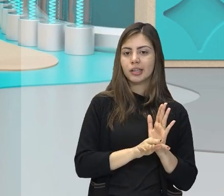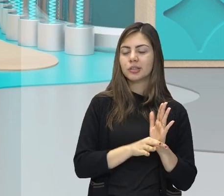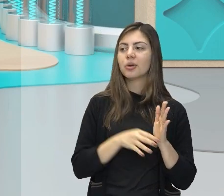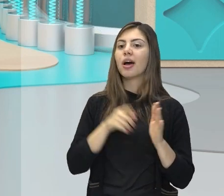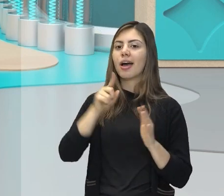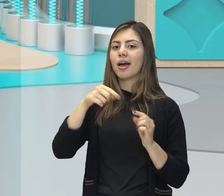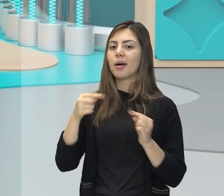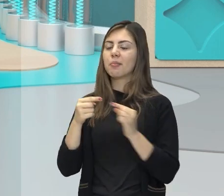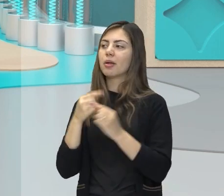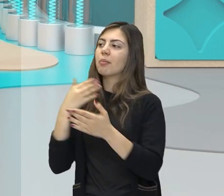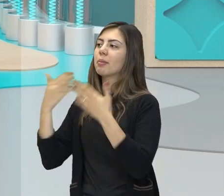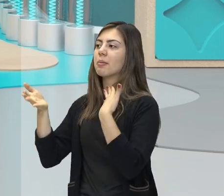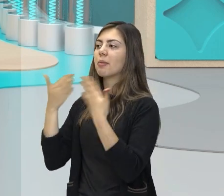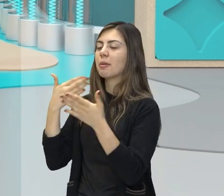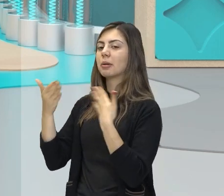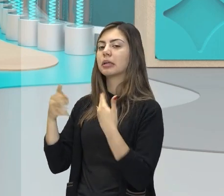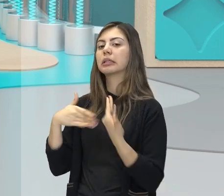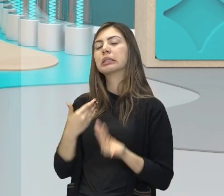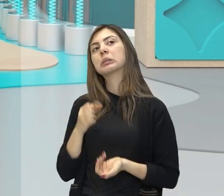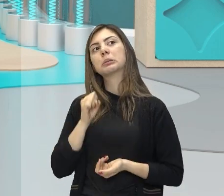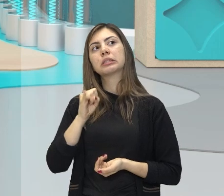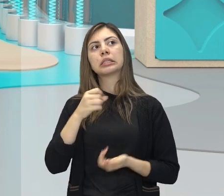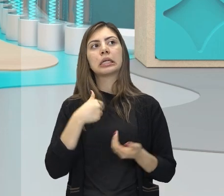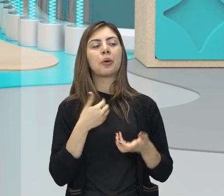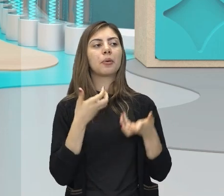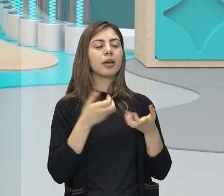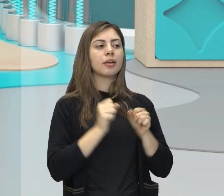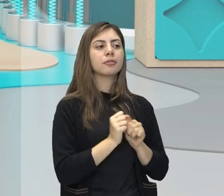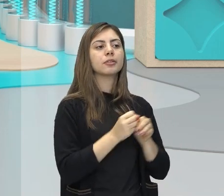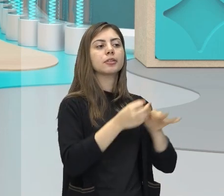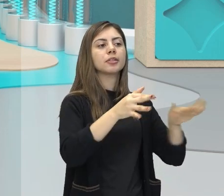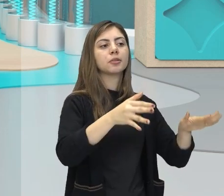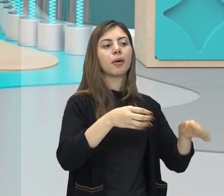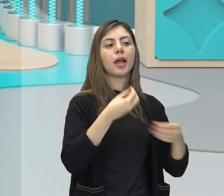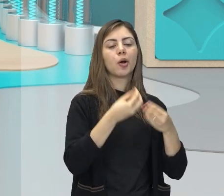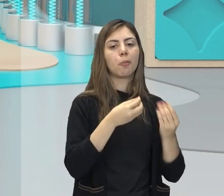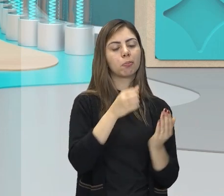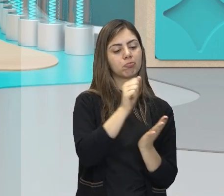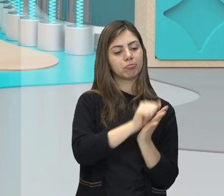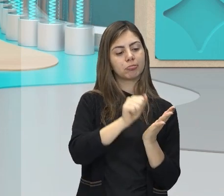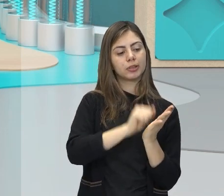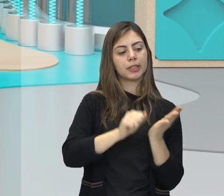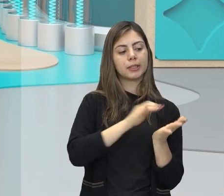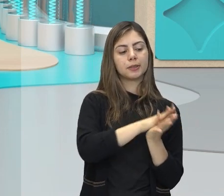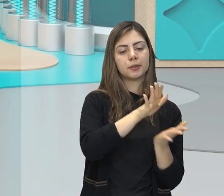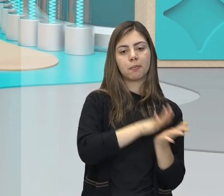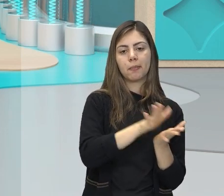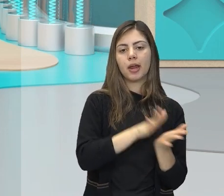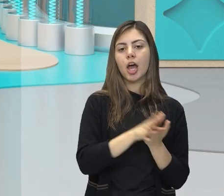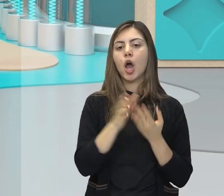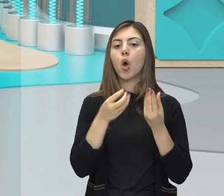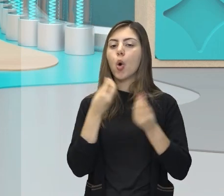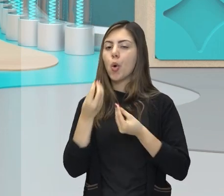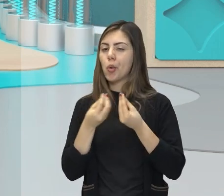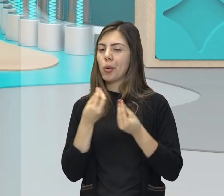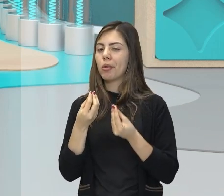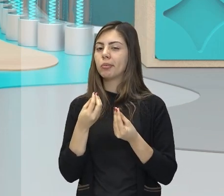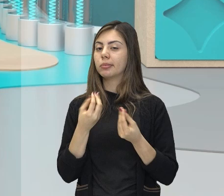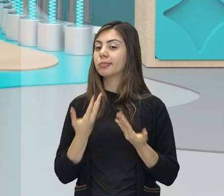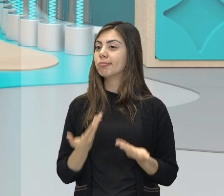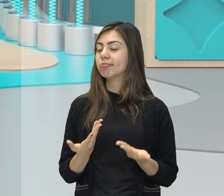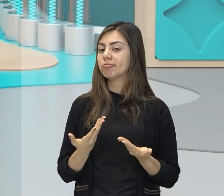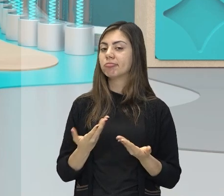conversa aconteceu. E se eu quisesse publicar essa entrevista na forma de um texto impresso, numa versão escrita, como é que isso